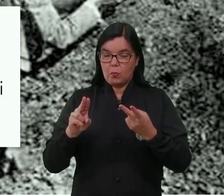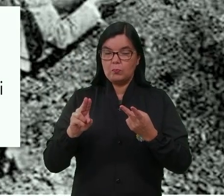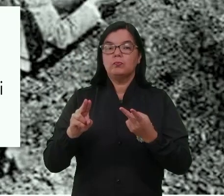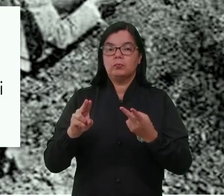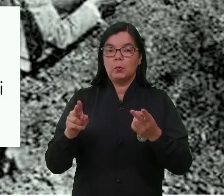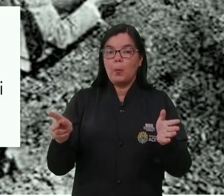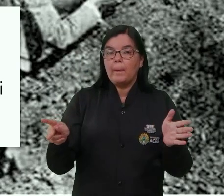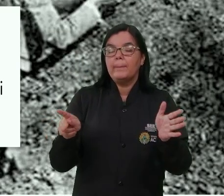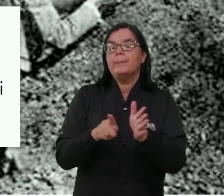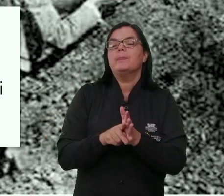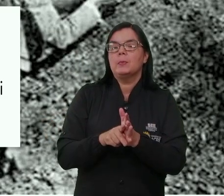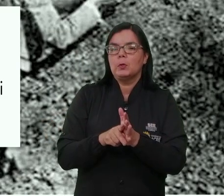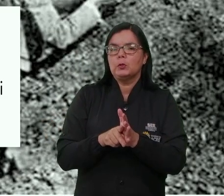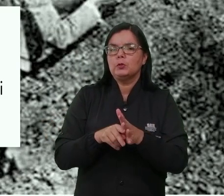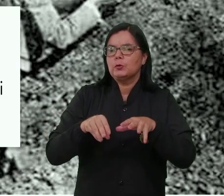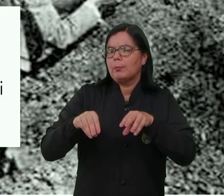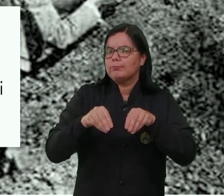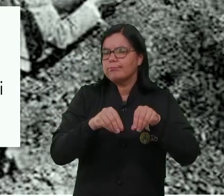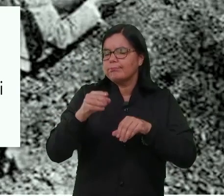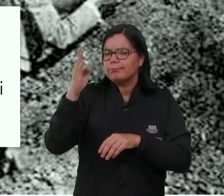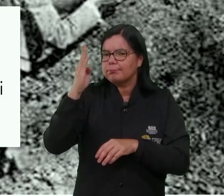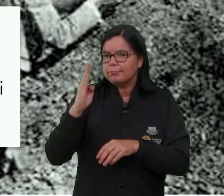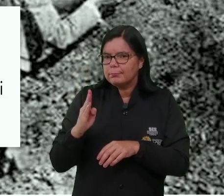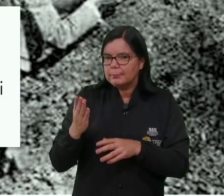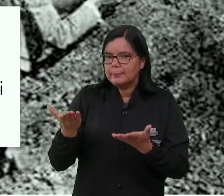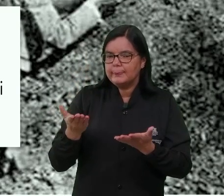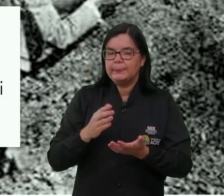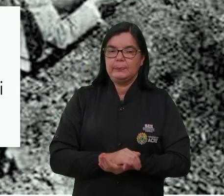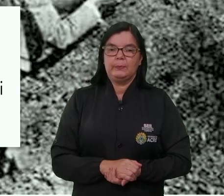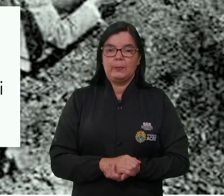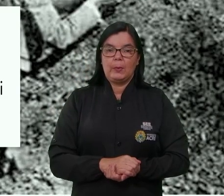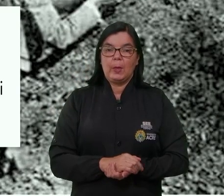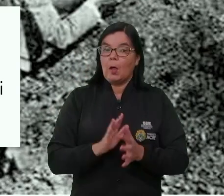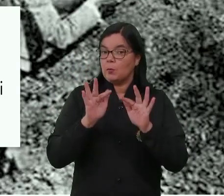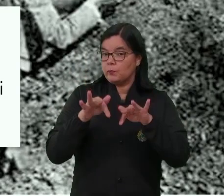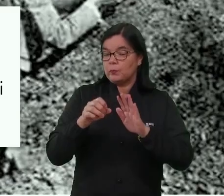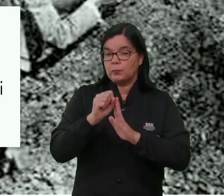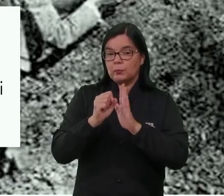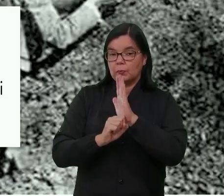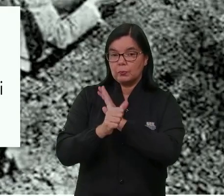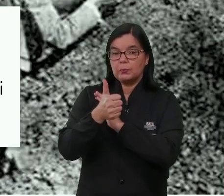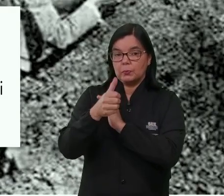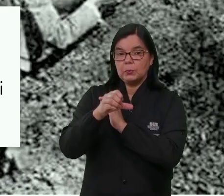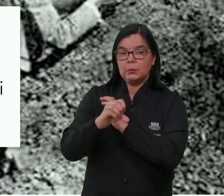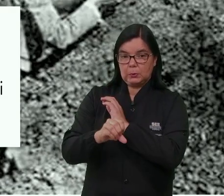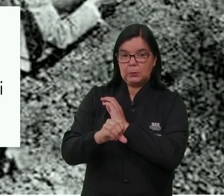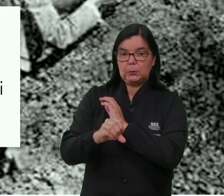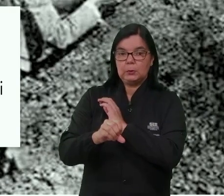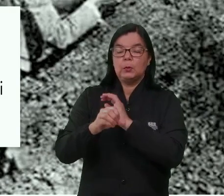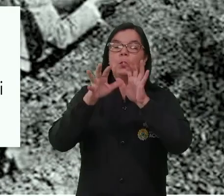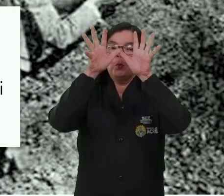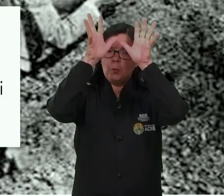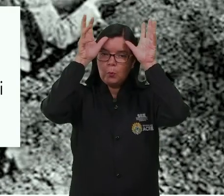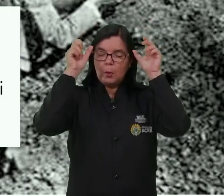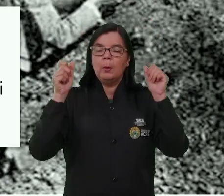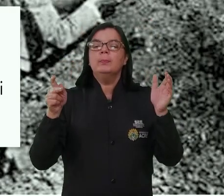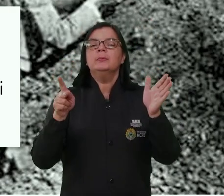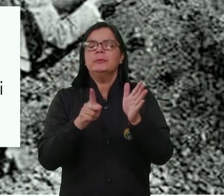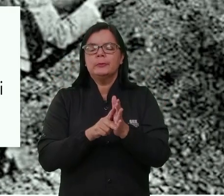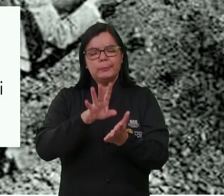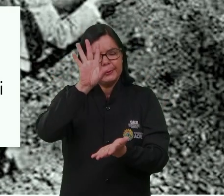ou pertenciam ao território brasileiro? Até o final do século XIX, o Acre